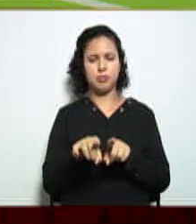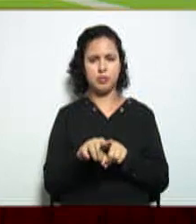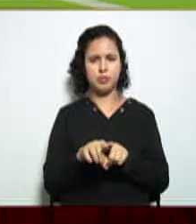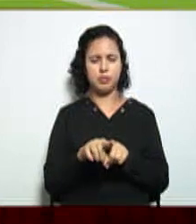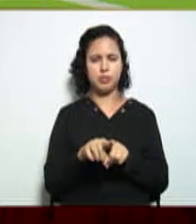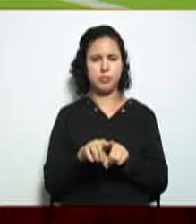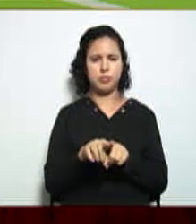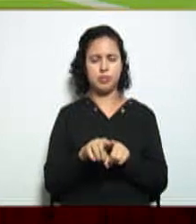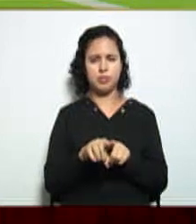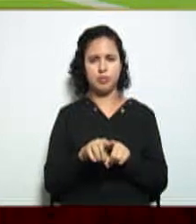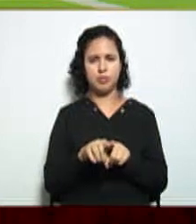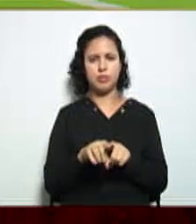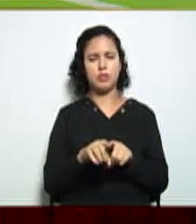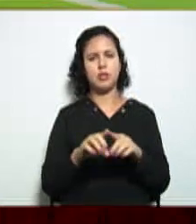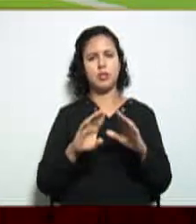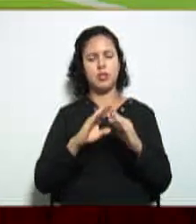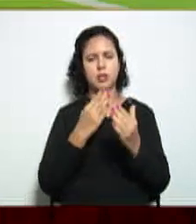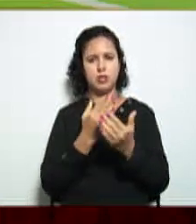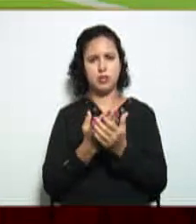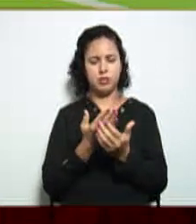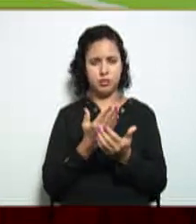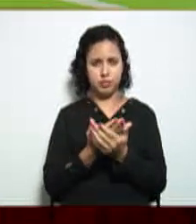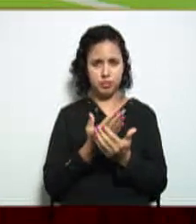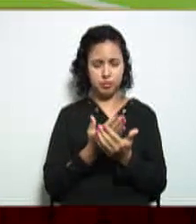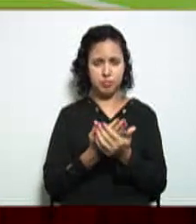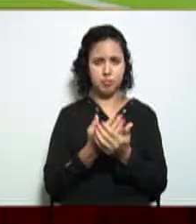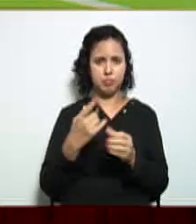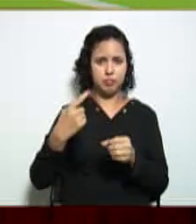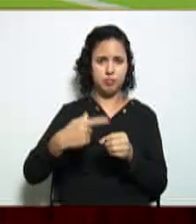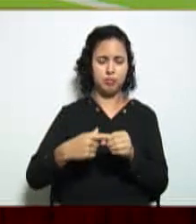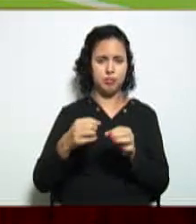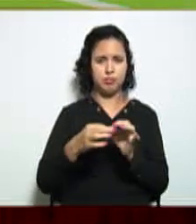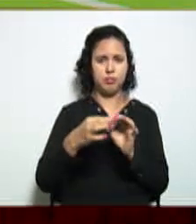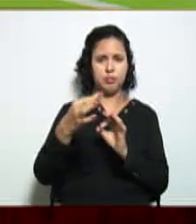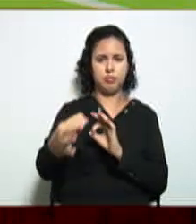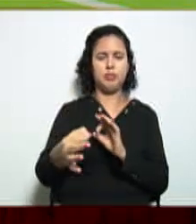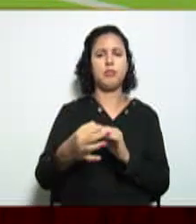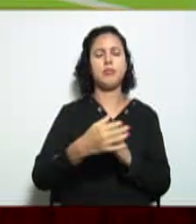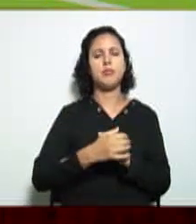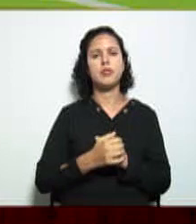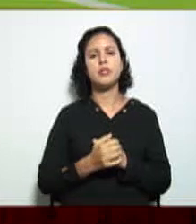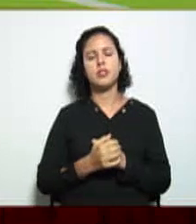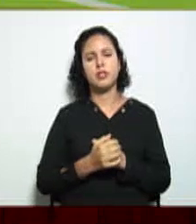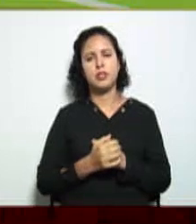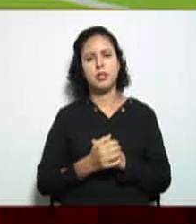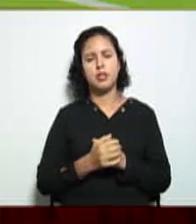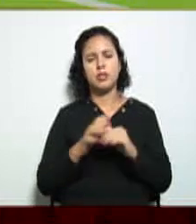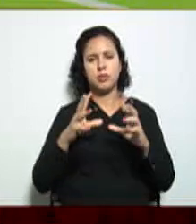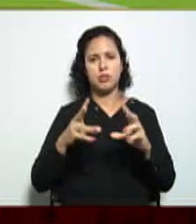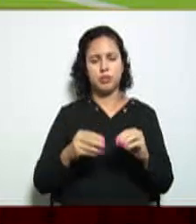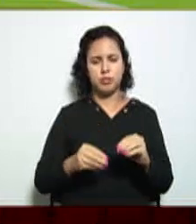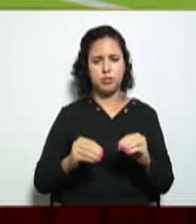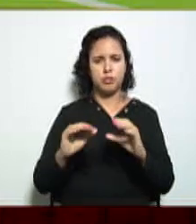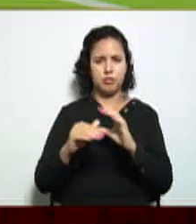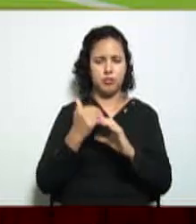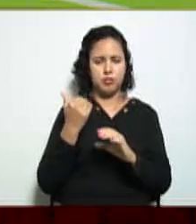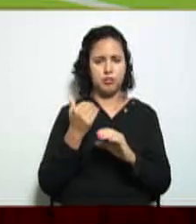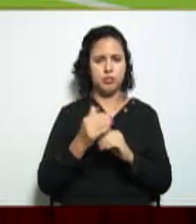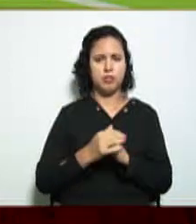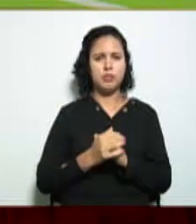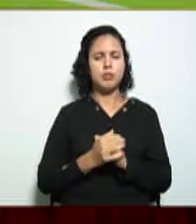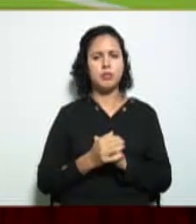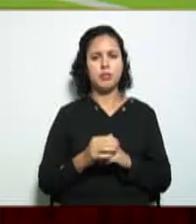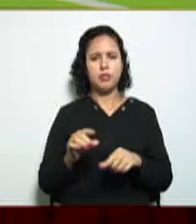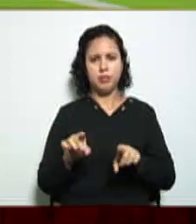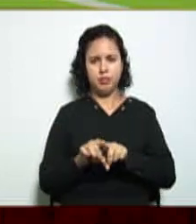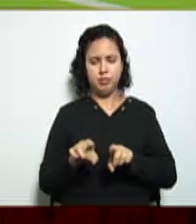Paulo VI, de Teobroma. Aí, Teobroma, parabéns pela participação. Eles entraram agora. Nós temos mais uma participação